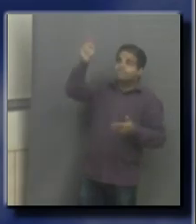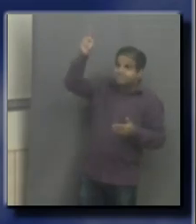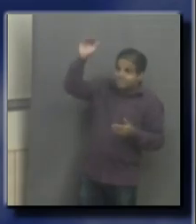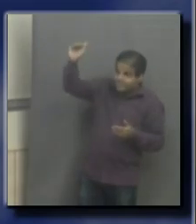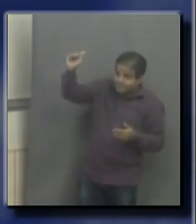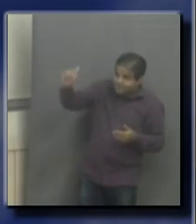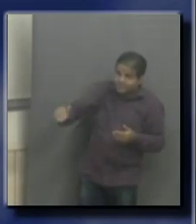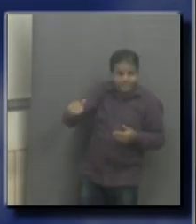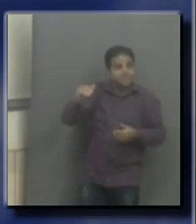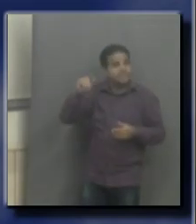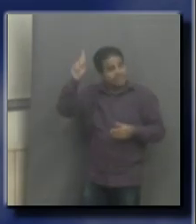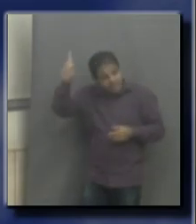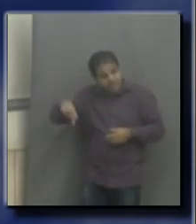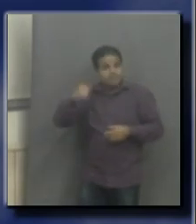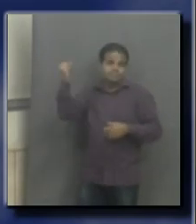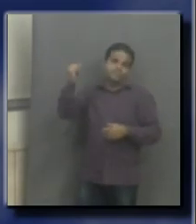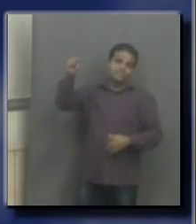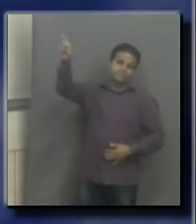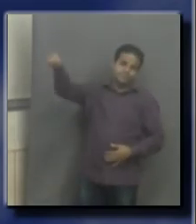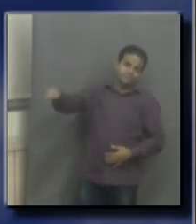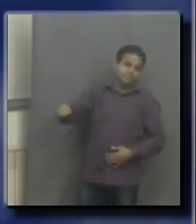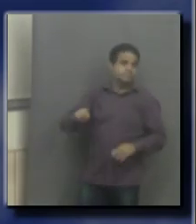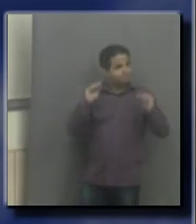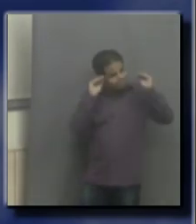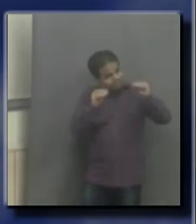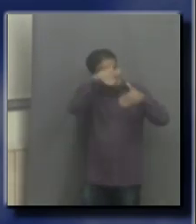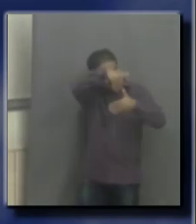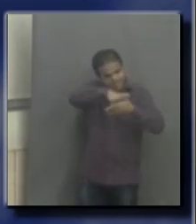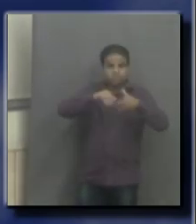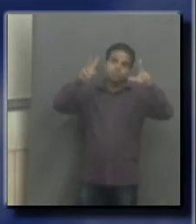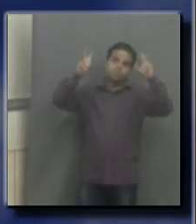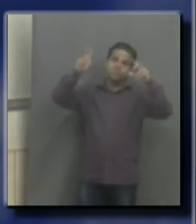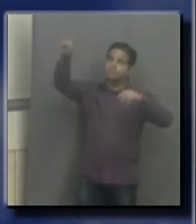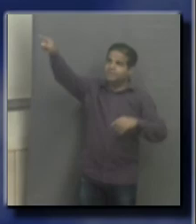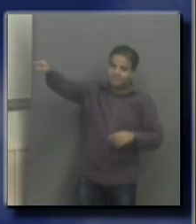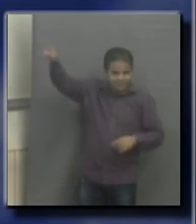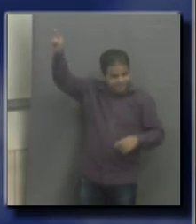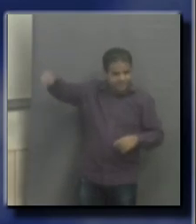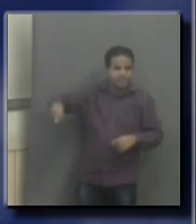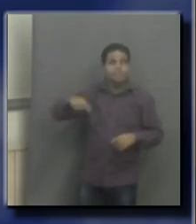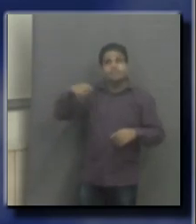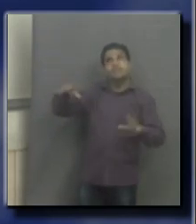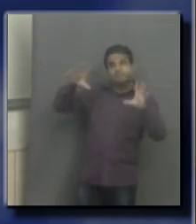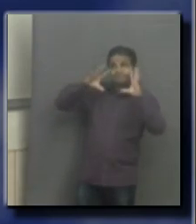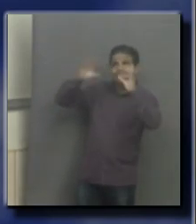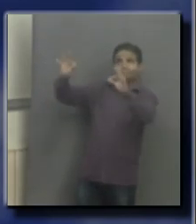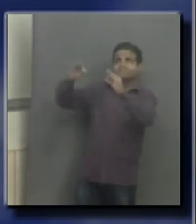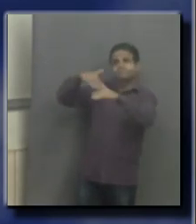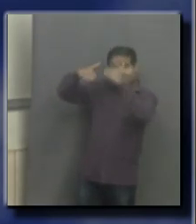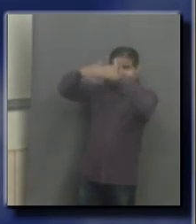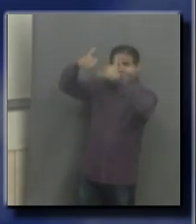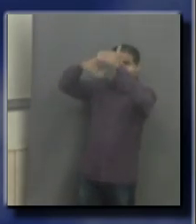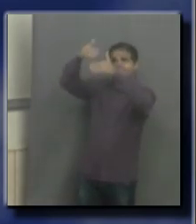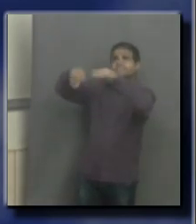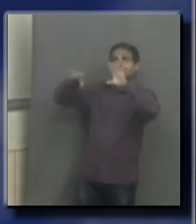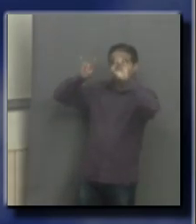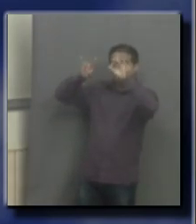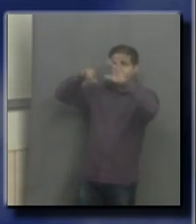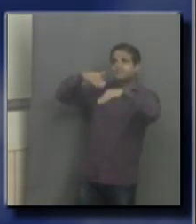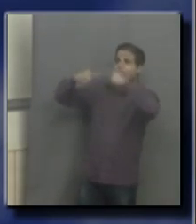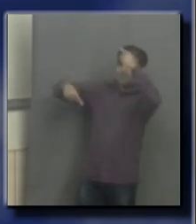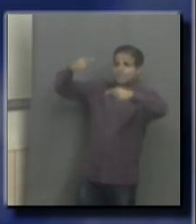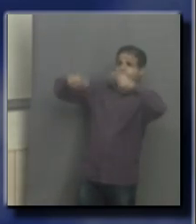todas questões que estão aí postas dentro de um tema que eu acho merece um processo específico